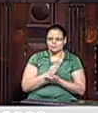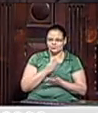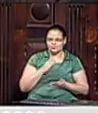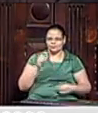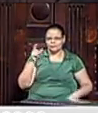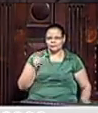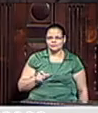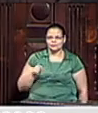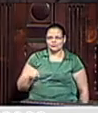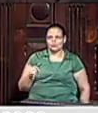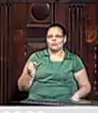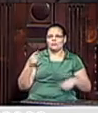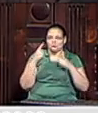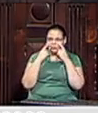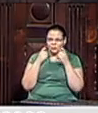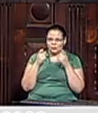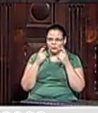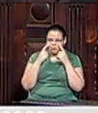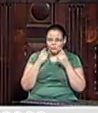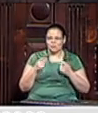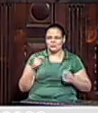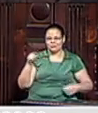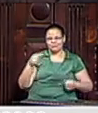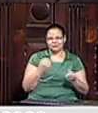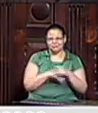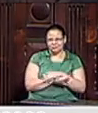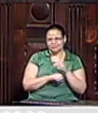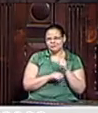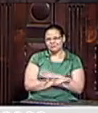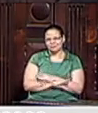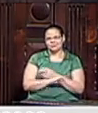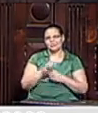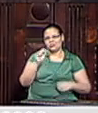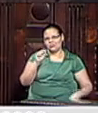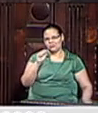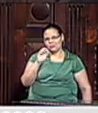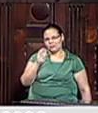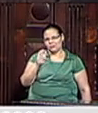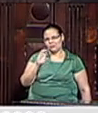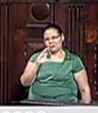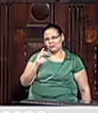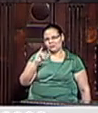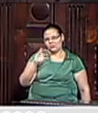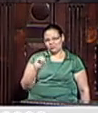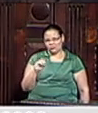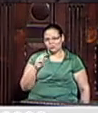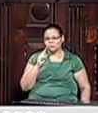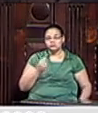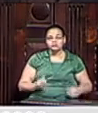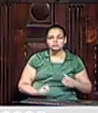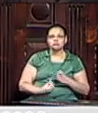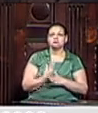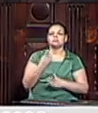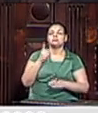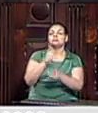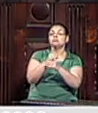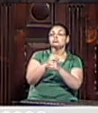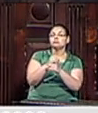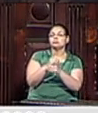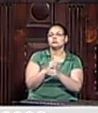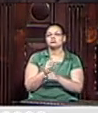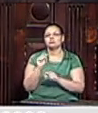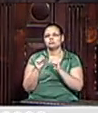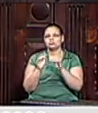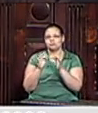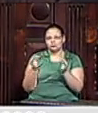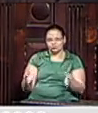golpista, chorão, corrupto Aécio Neves. O que vem à tona é que simplesmente